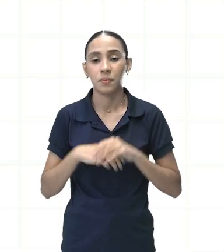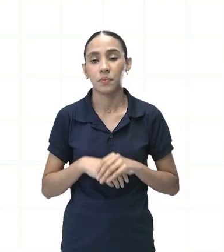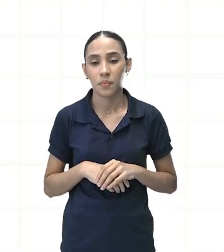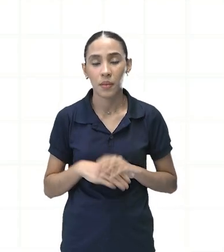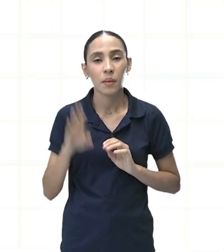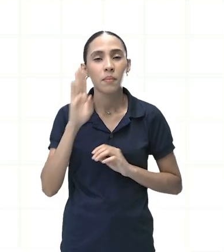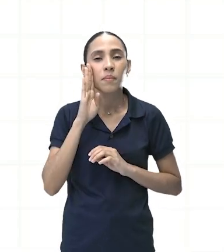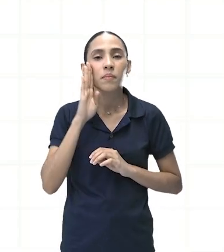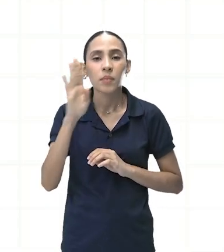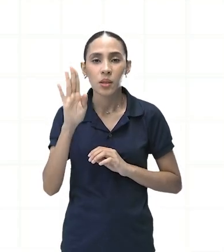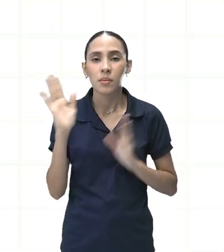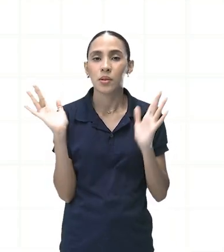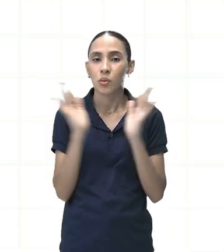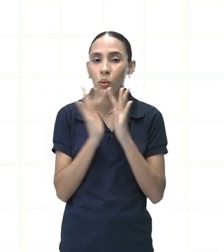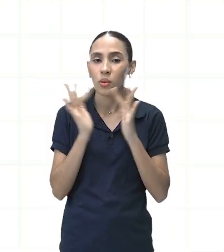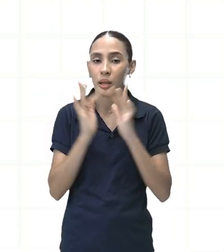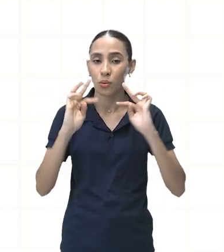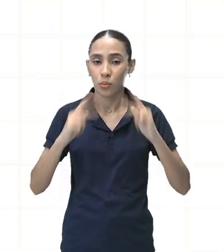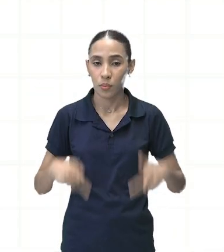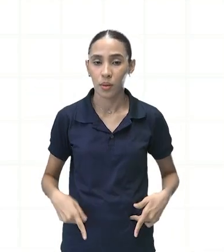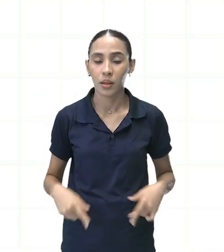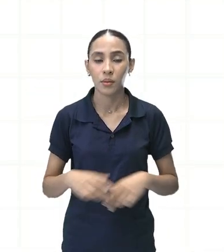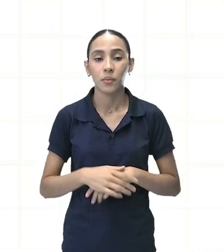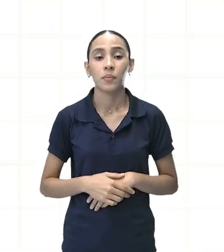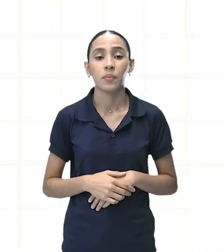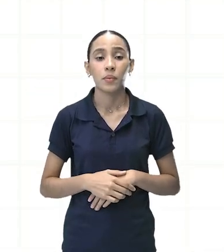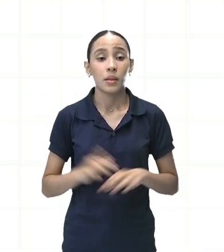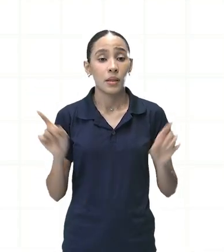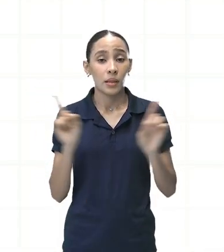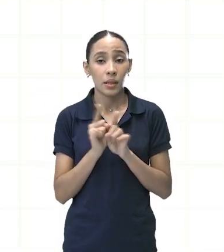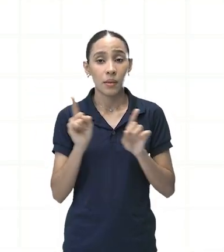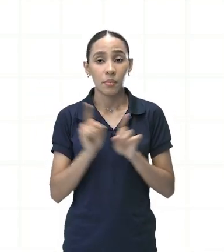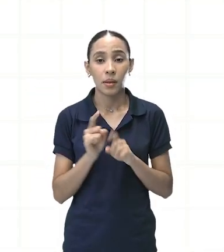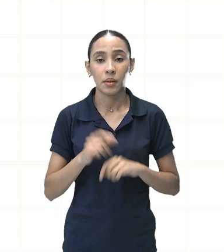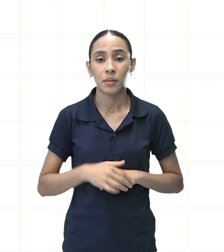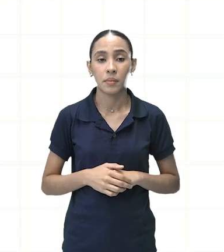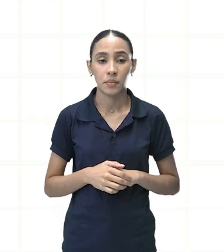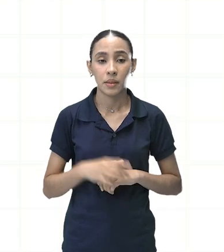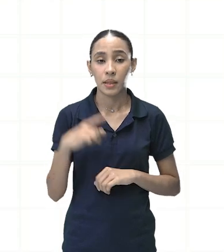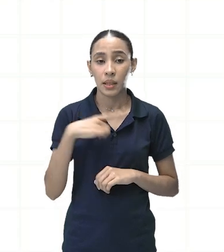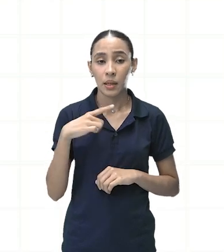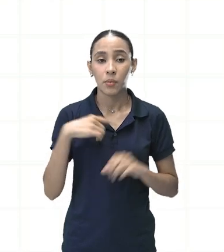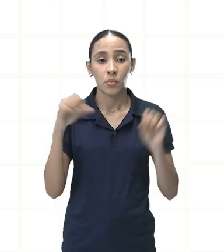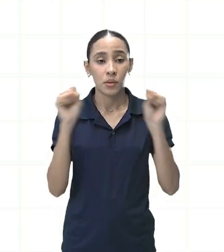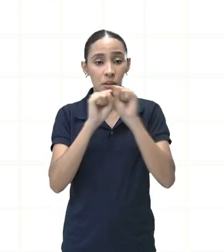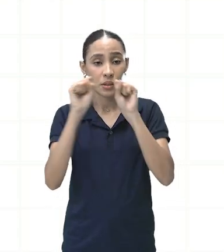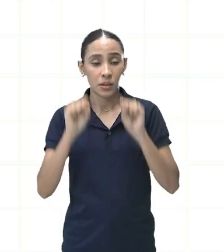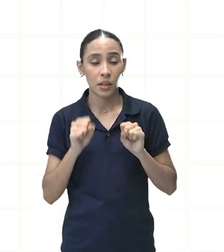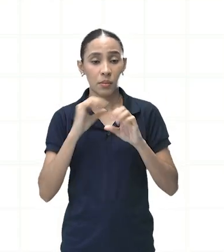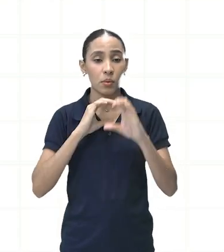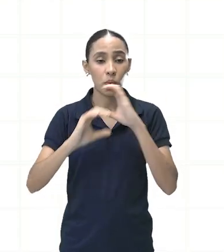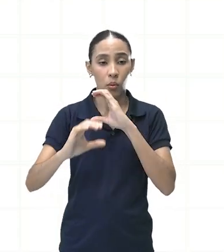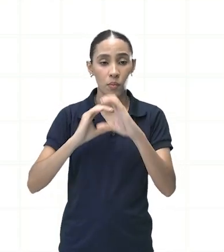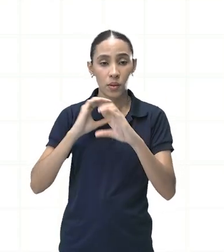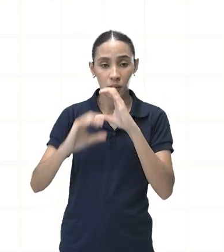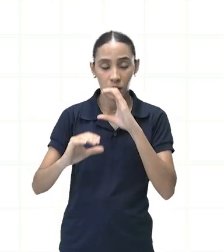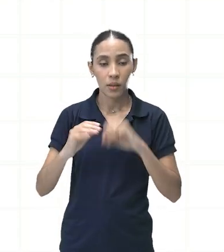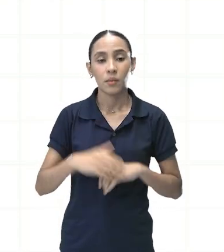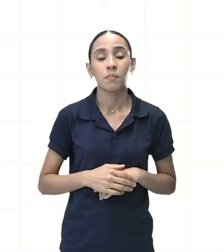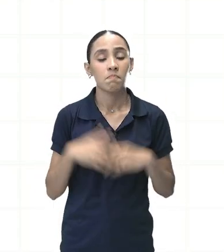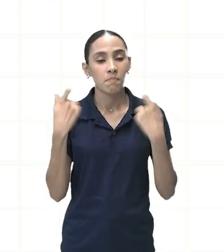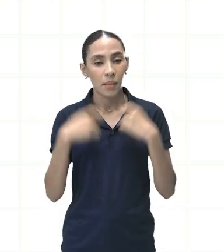prejudiciais para os seres vivos. Além desses, nós temos sistema de comunicação que se